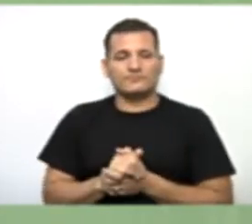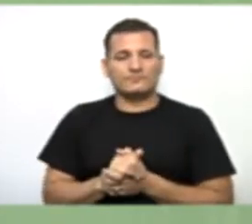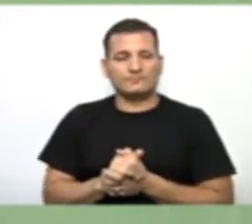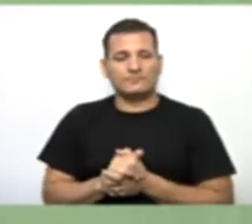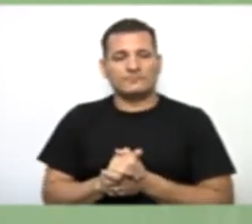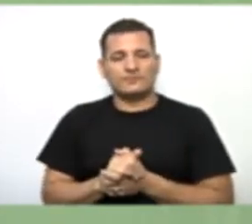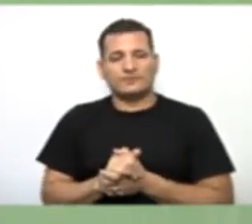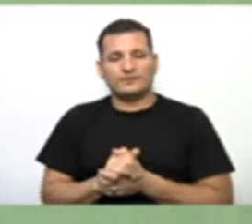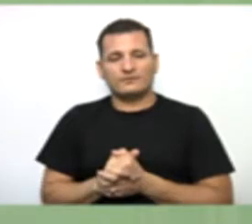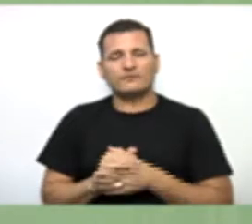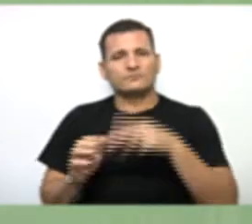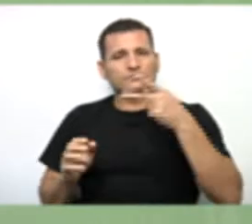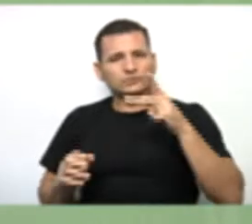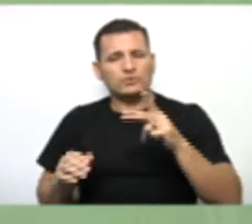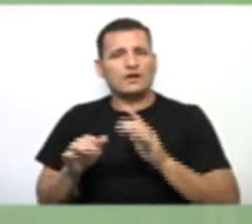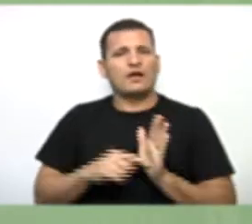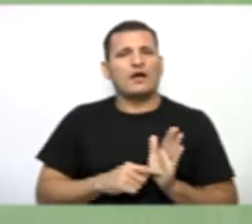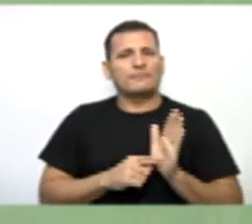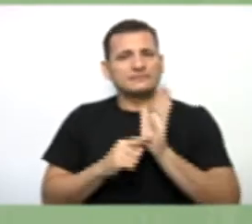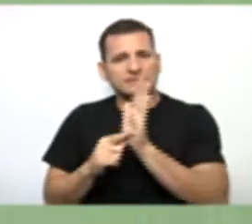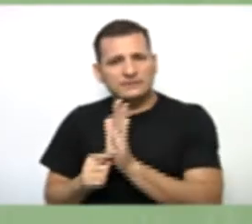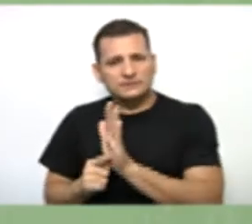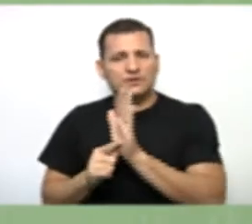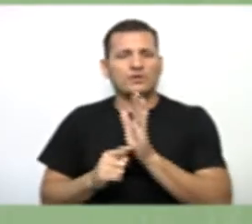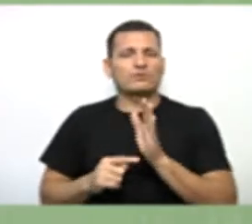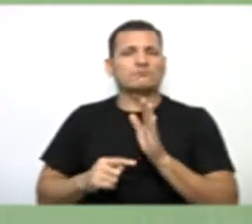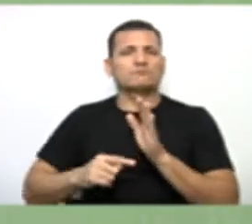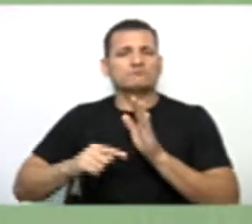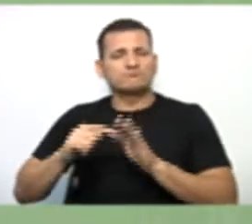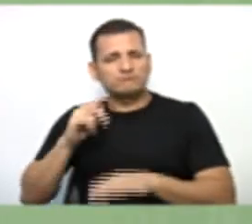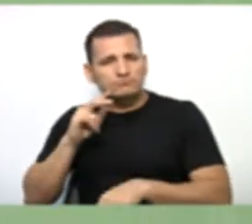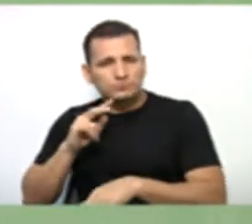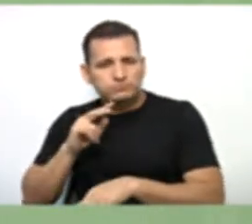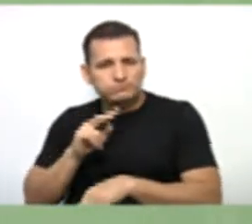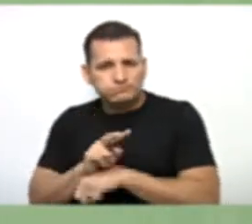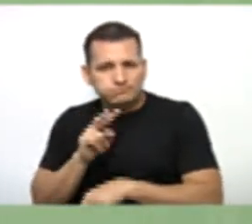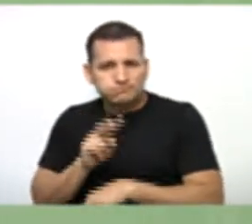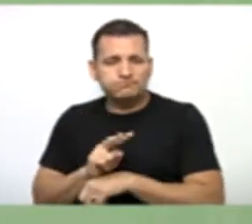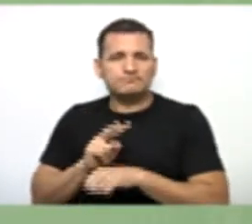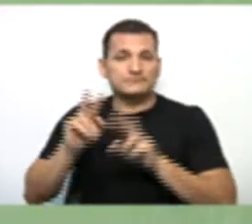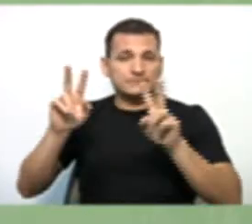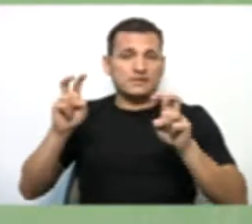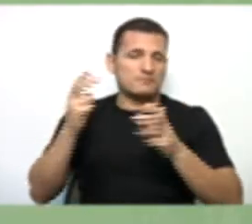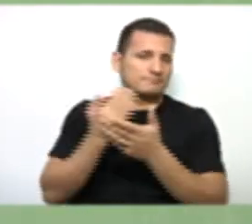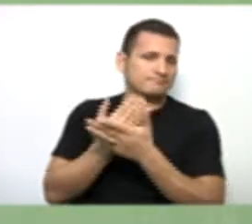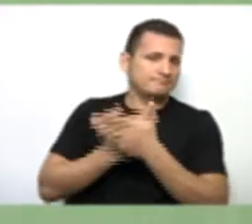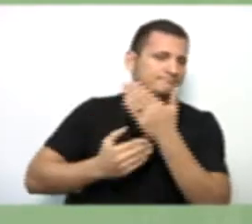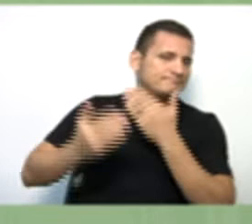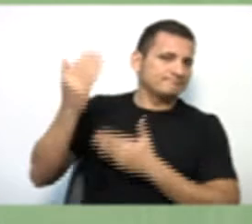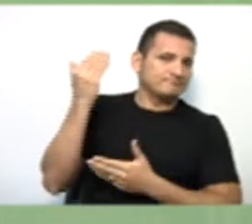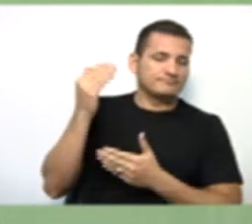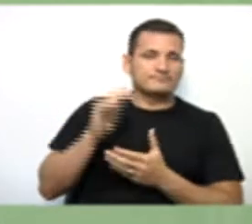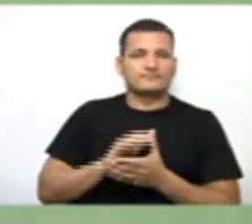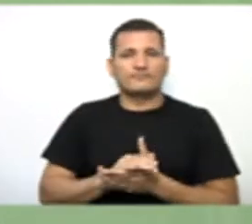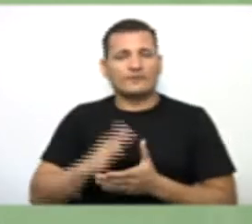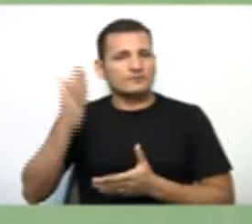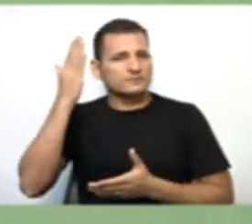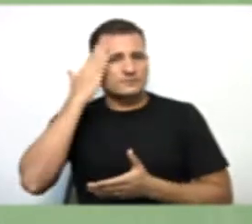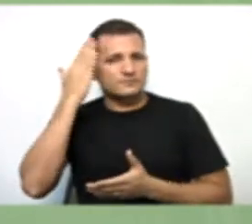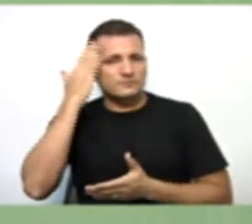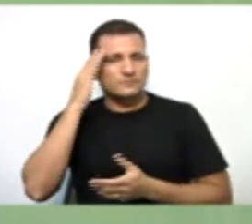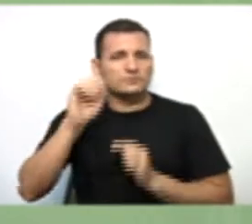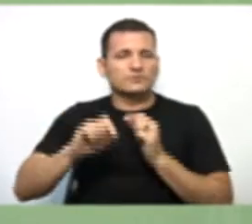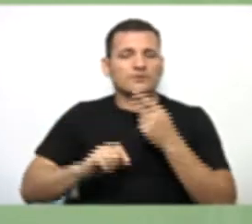Cuide, né, de sua apresentação e do seu comportamento, tema da aula anterior. não é? Saiba o